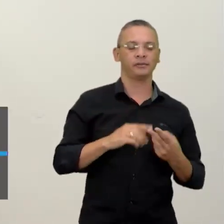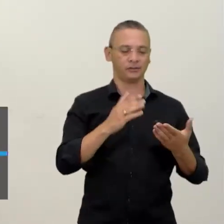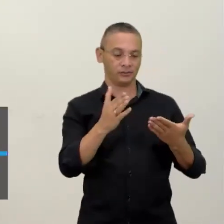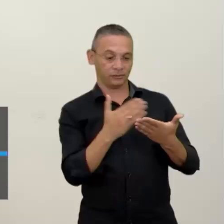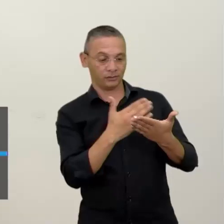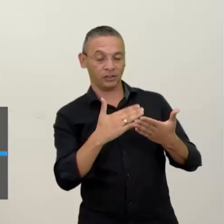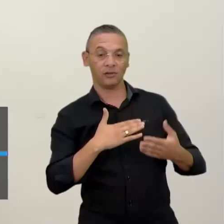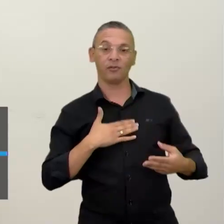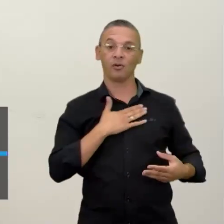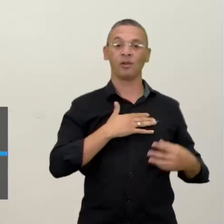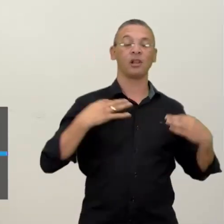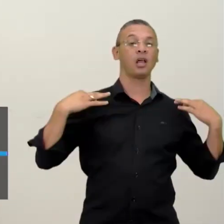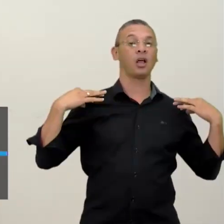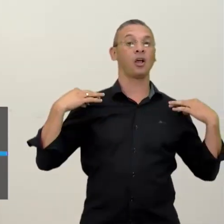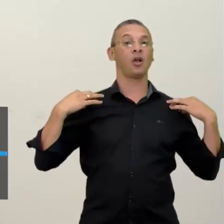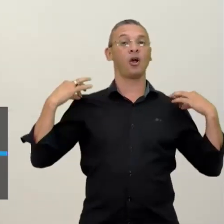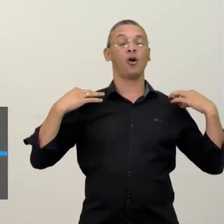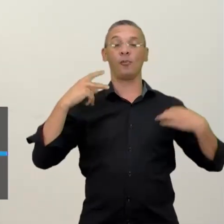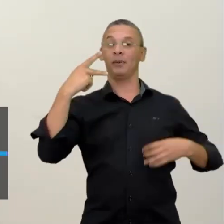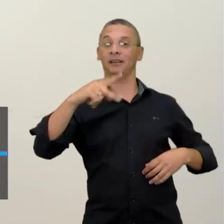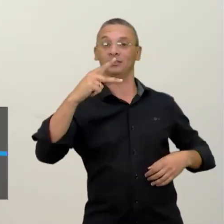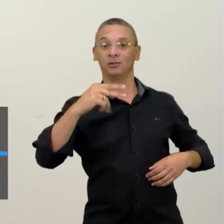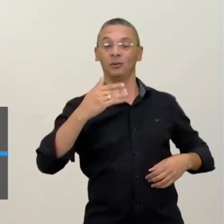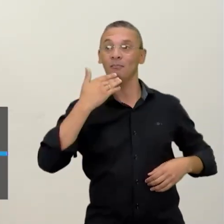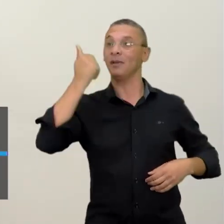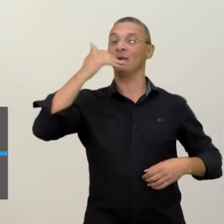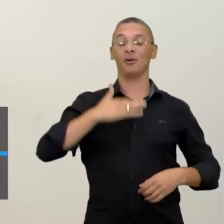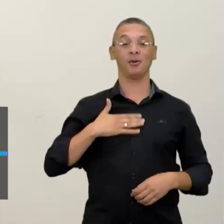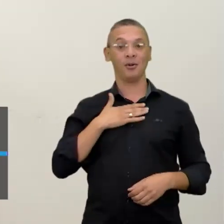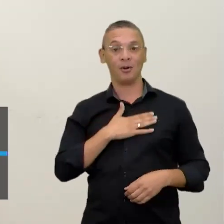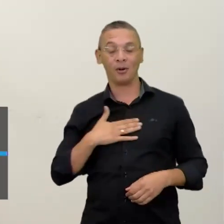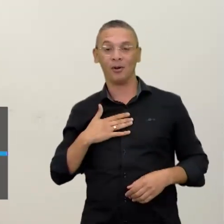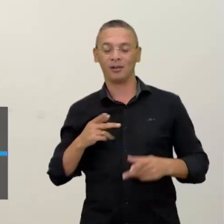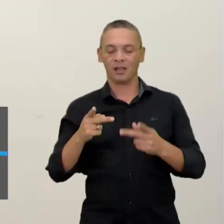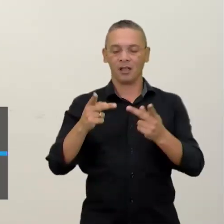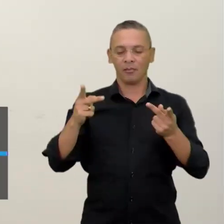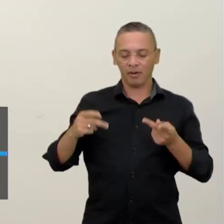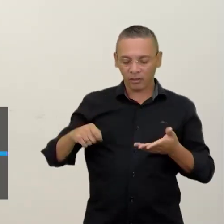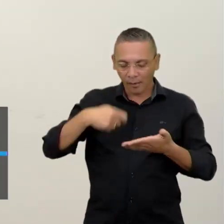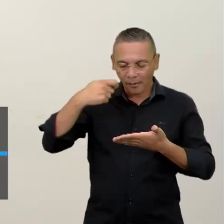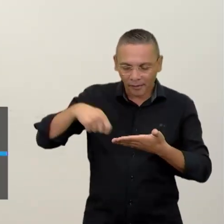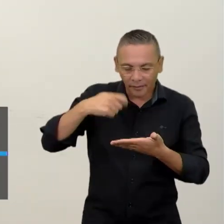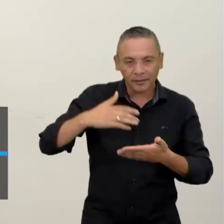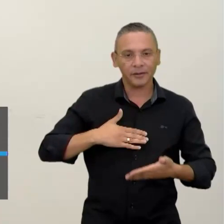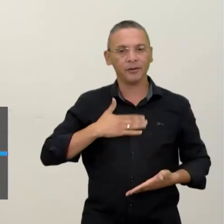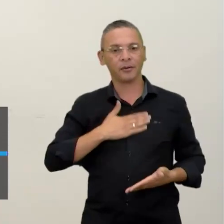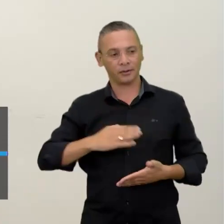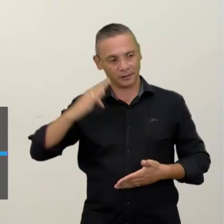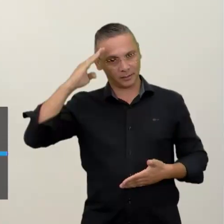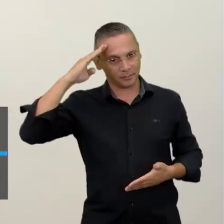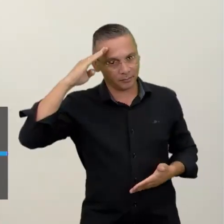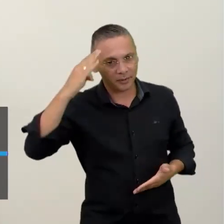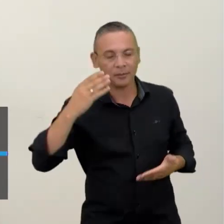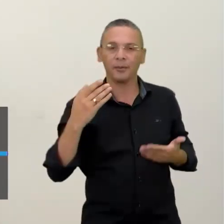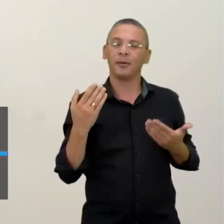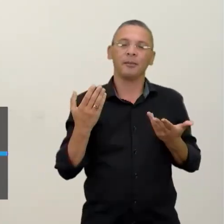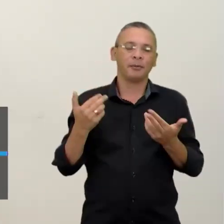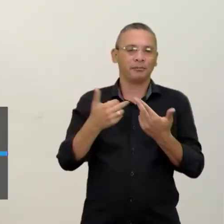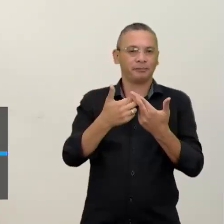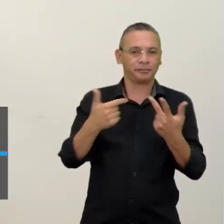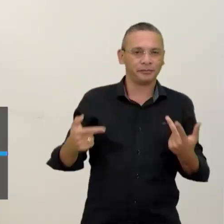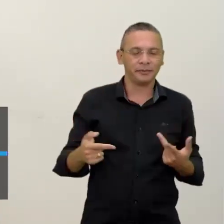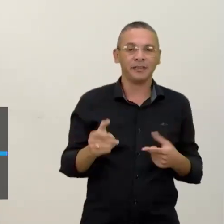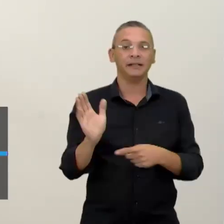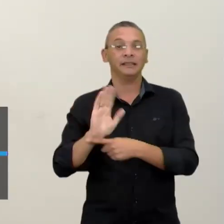a sua roupa, claro, a sua roupa, o seu prato favorito, a sua refeição, sei lá, o fast food que você vai,